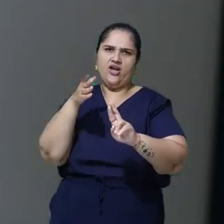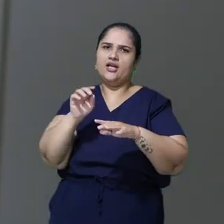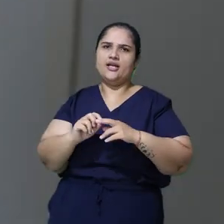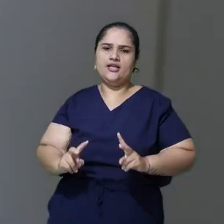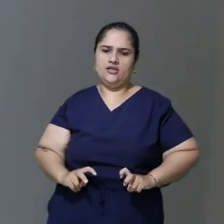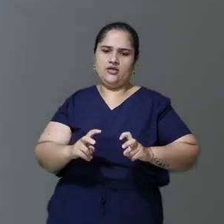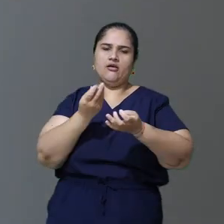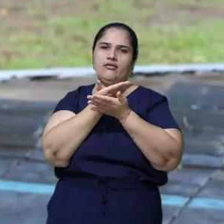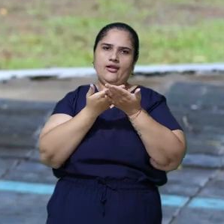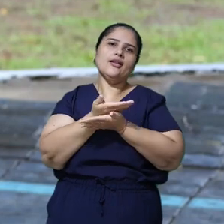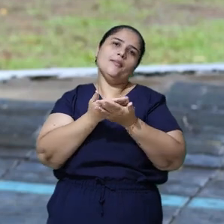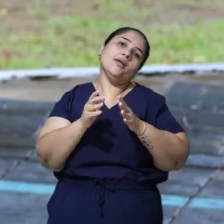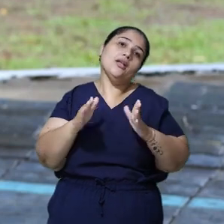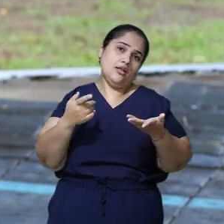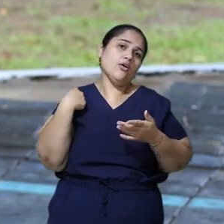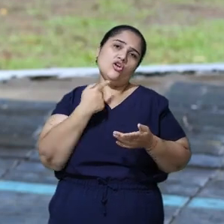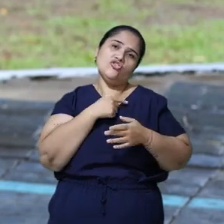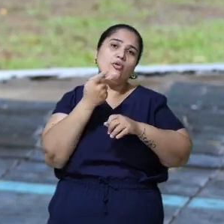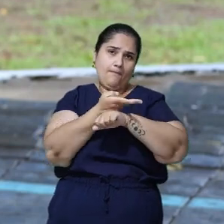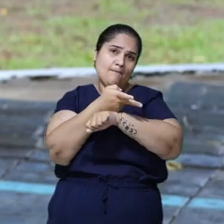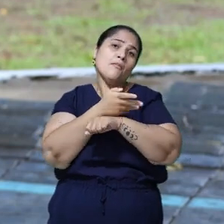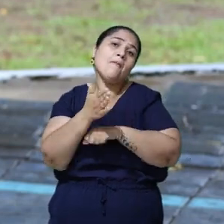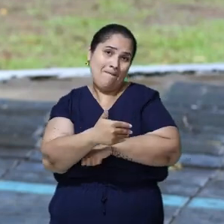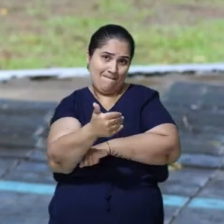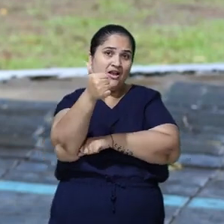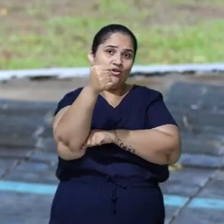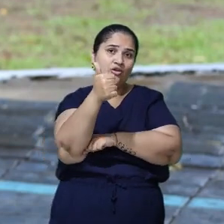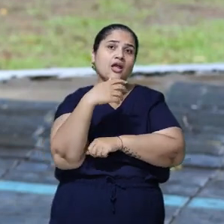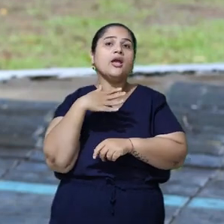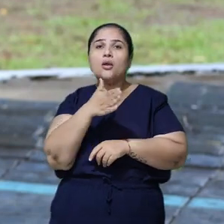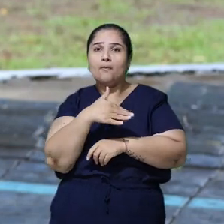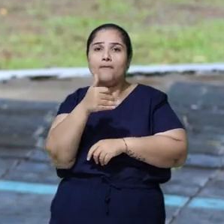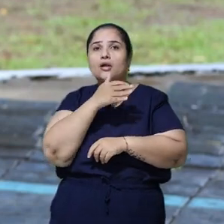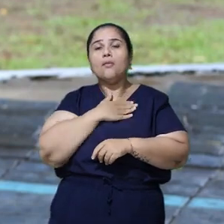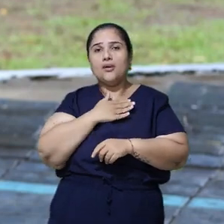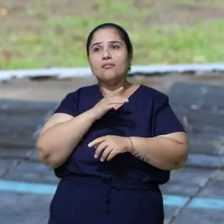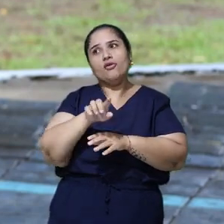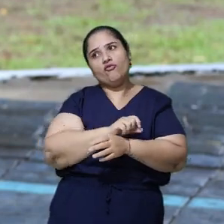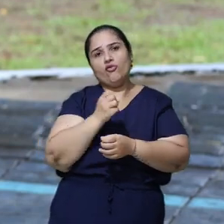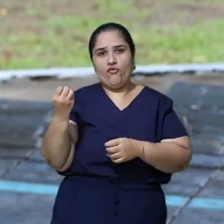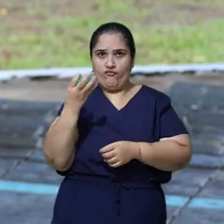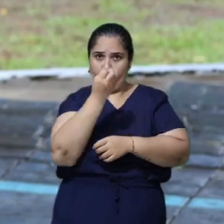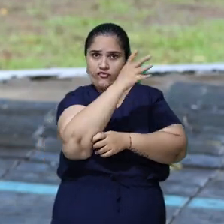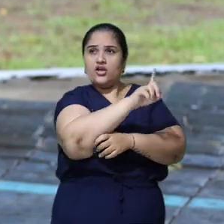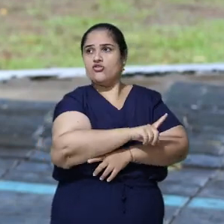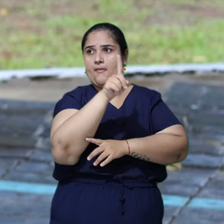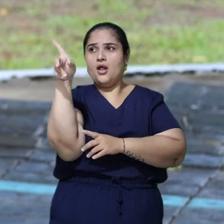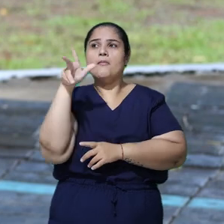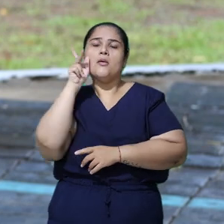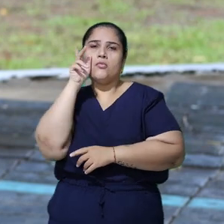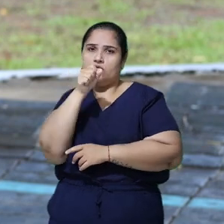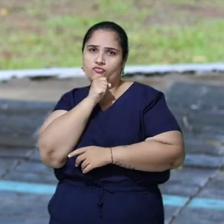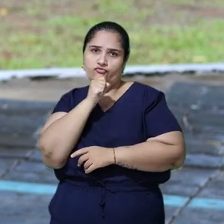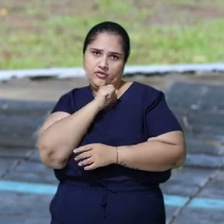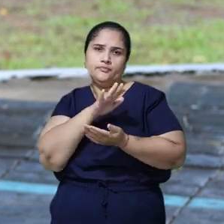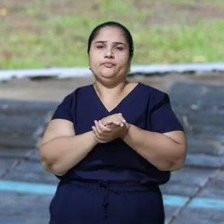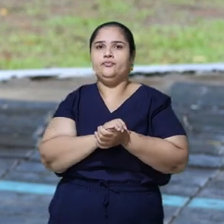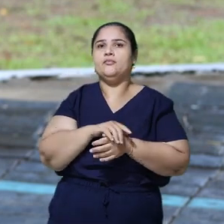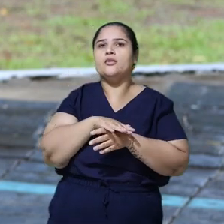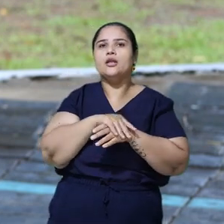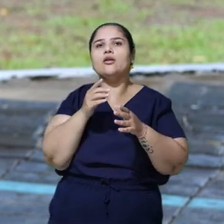doença tão grave, você quer procurar o melhor. E para mim, o melhor foi fazer lá em Rondônia. E um dos grandes desafios foram, né, os